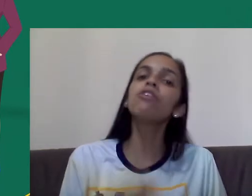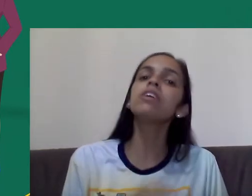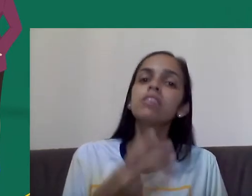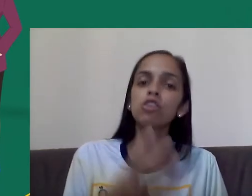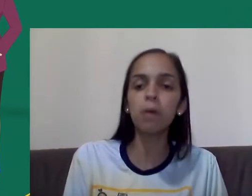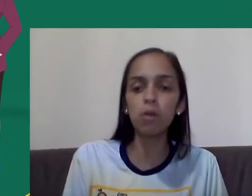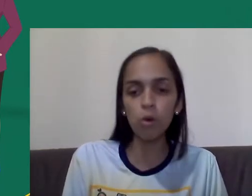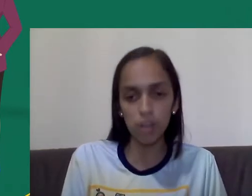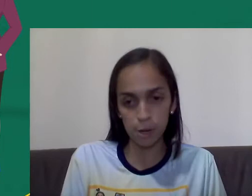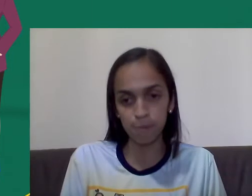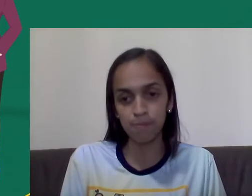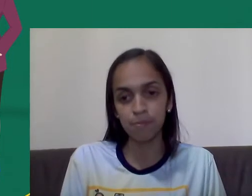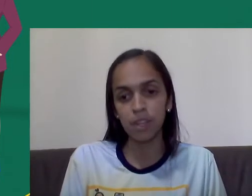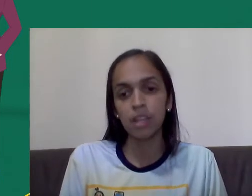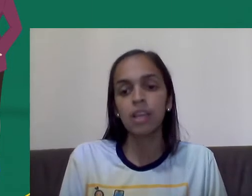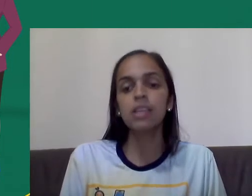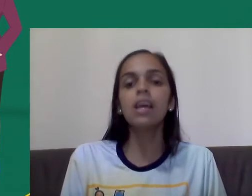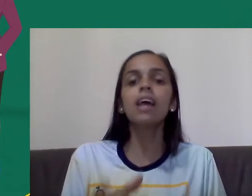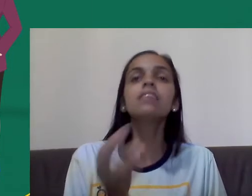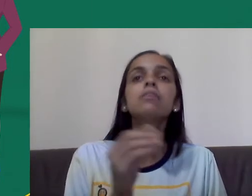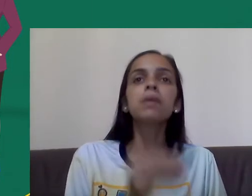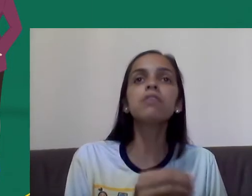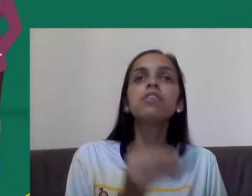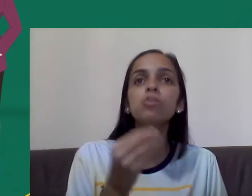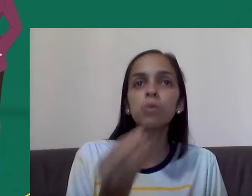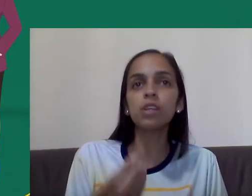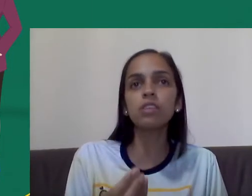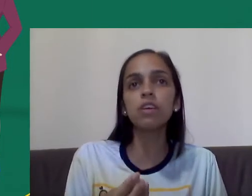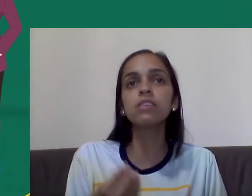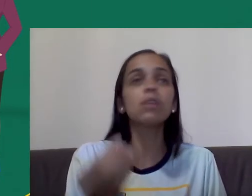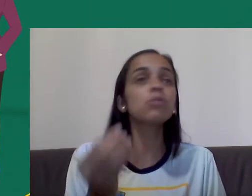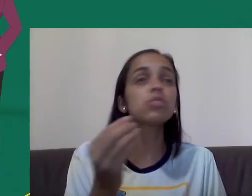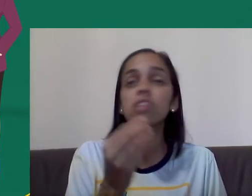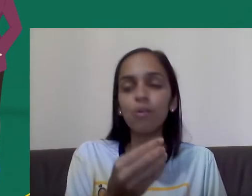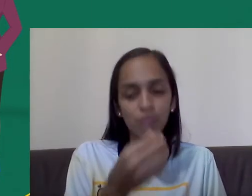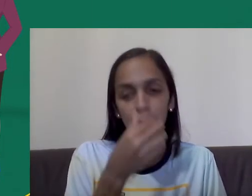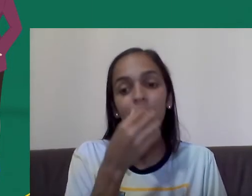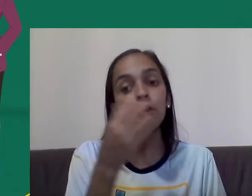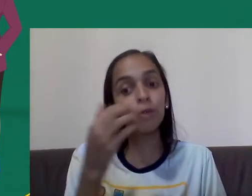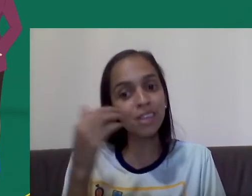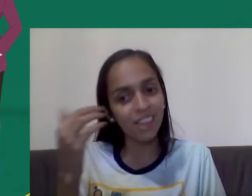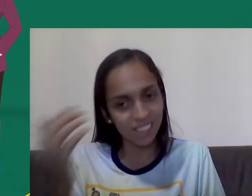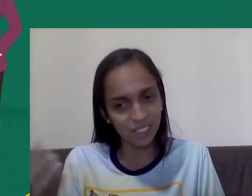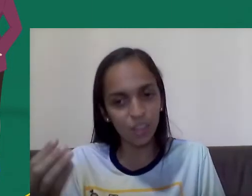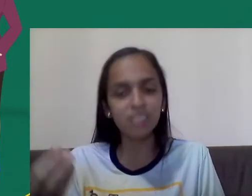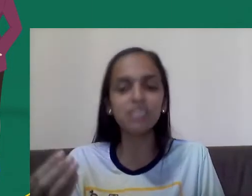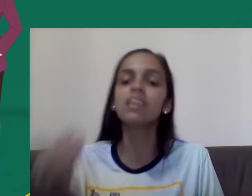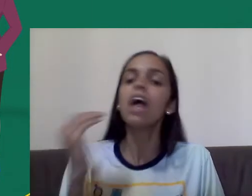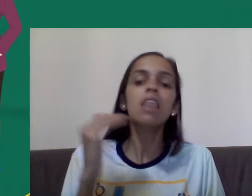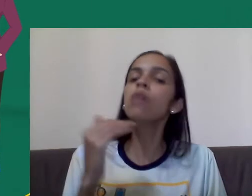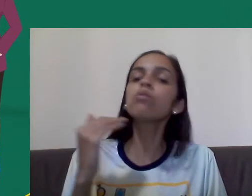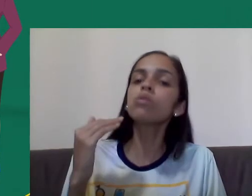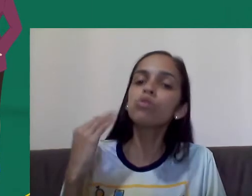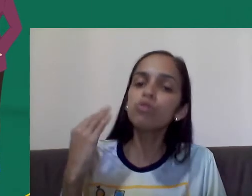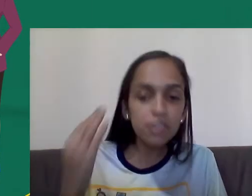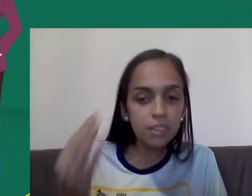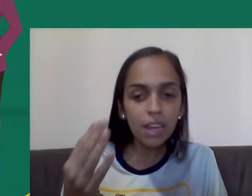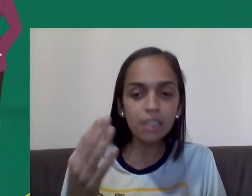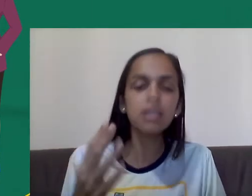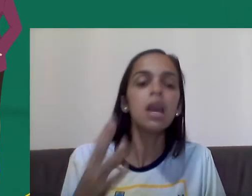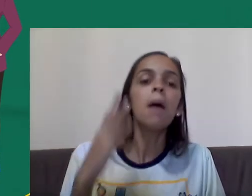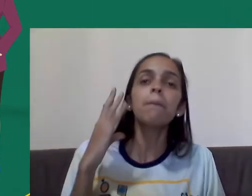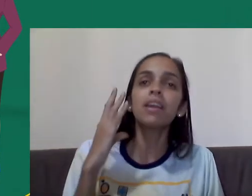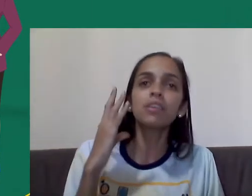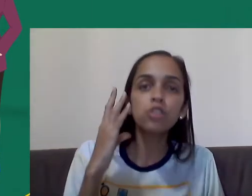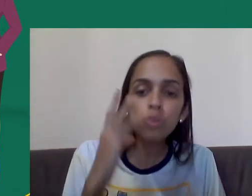é oferecidos pelo governo. E aí esses benefícios muitas vezes não são, na maioria das vezes, não são